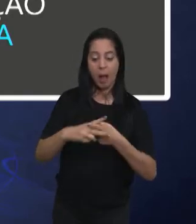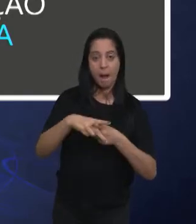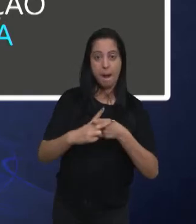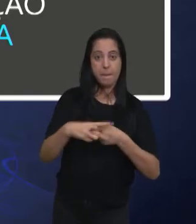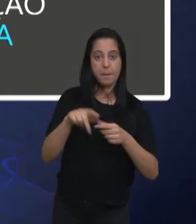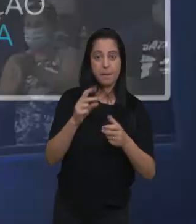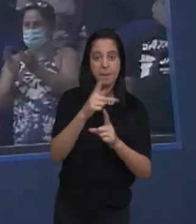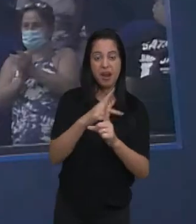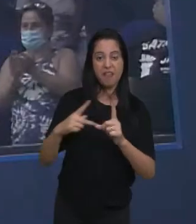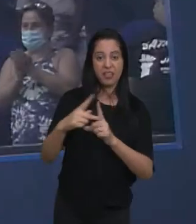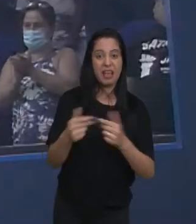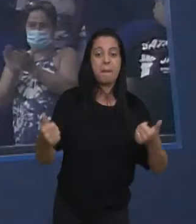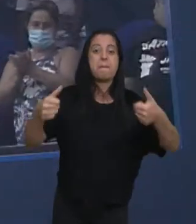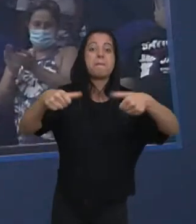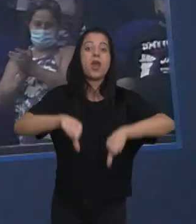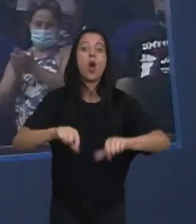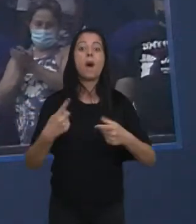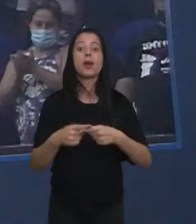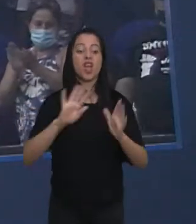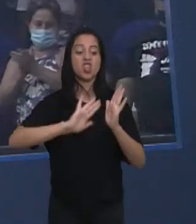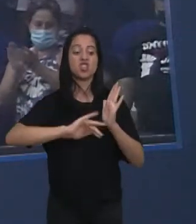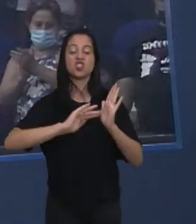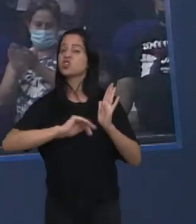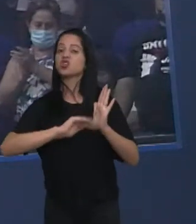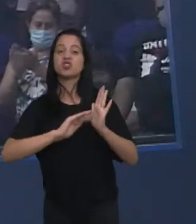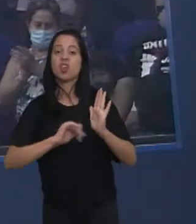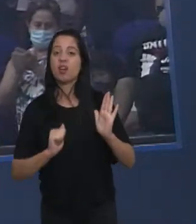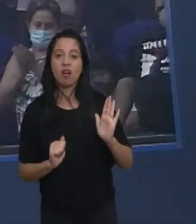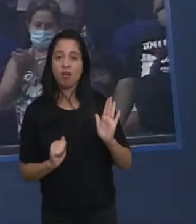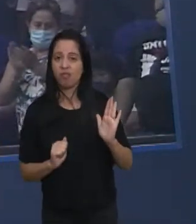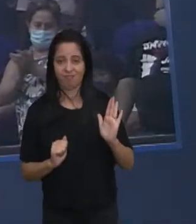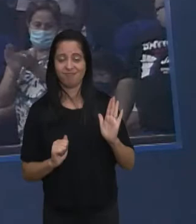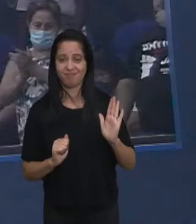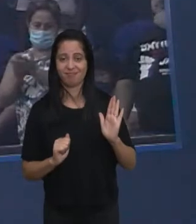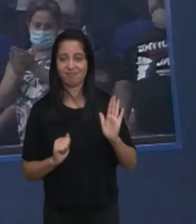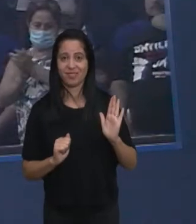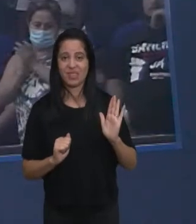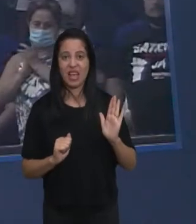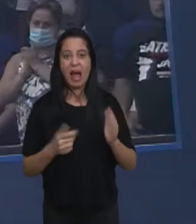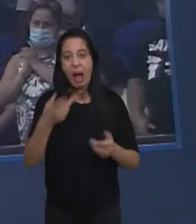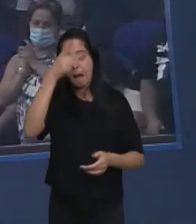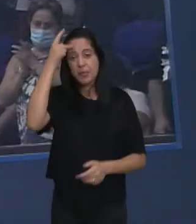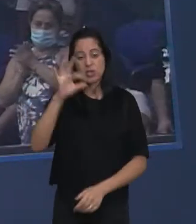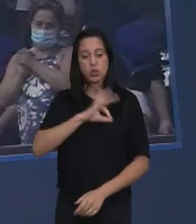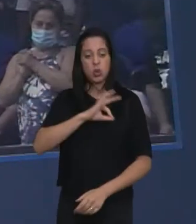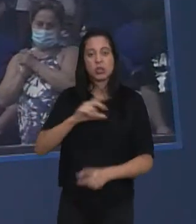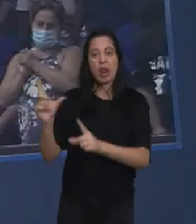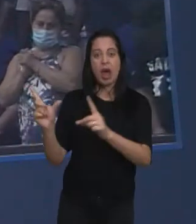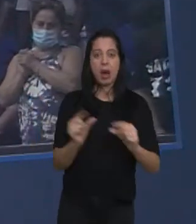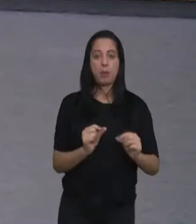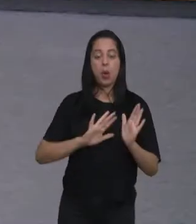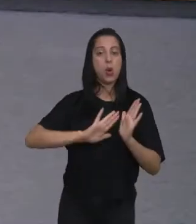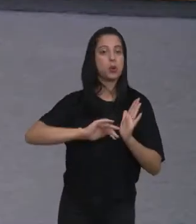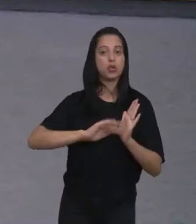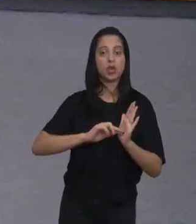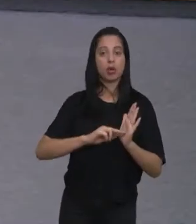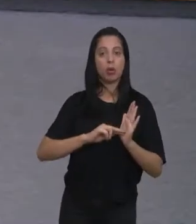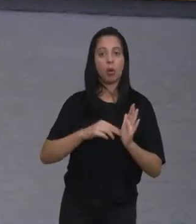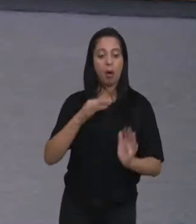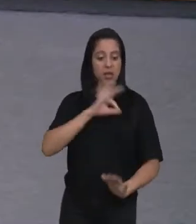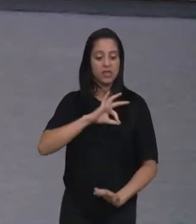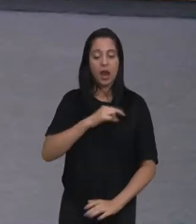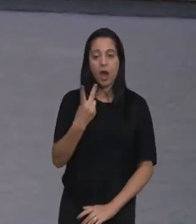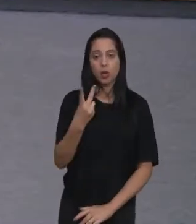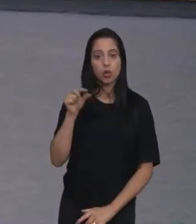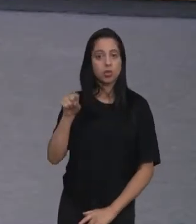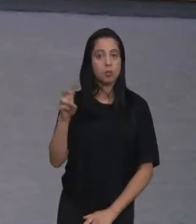Previdência, porque tirou de quem não precisava, que é aqueles que ganham menos de R$3.000, que é a grande maioria